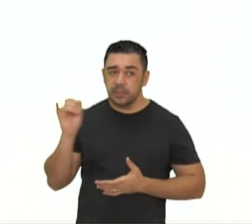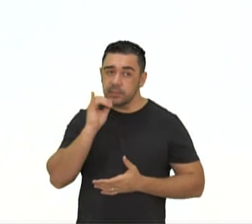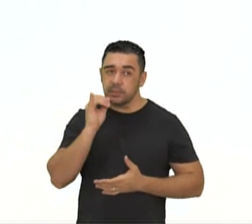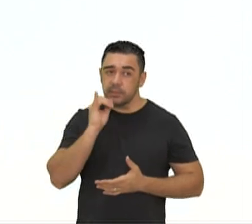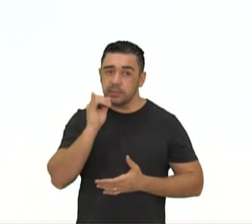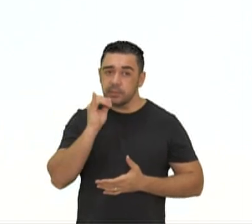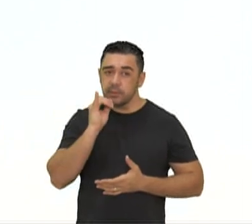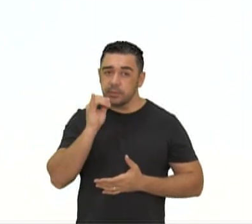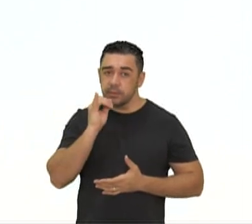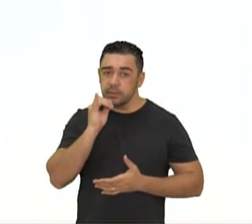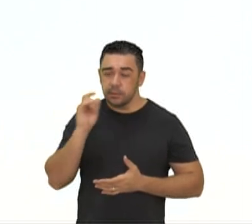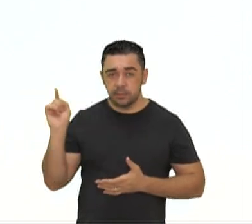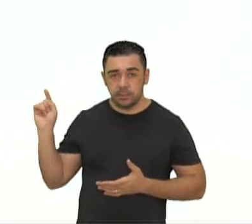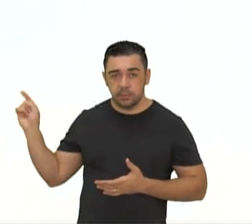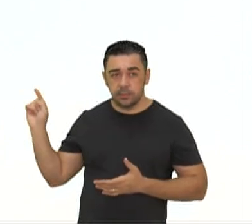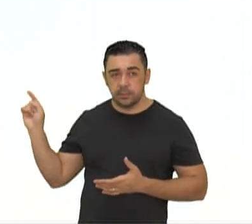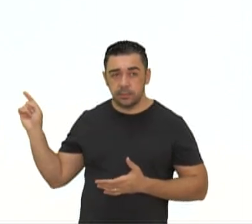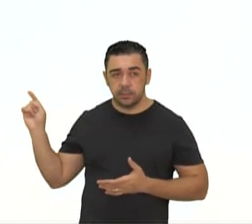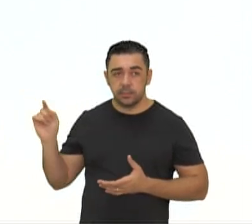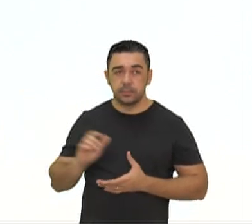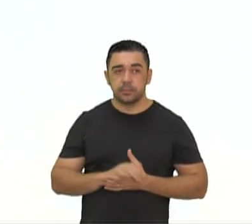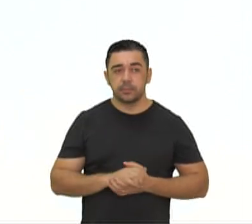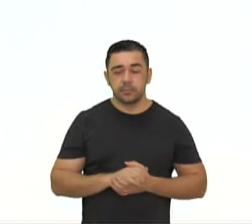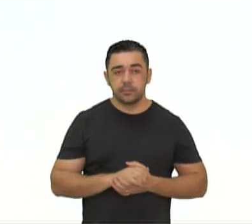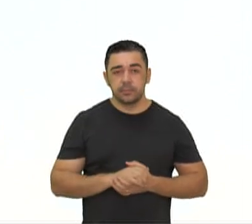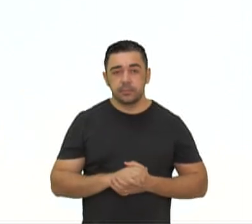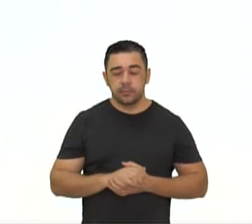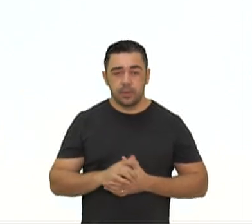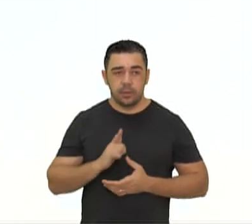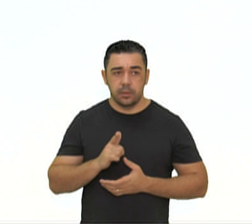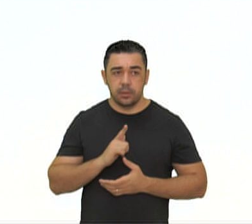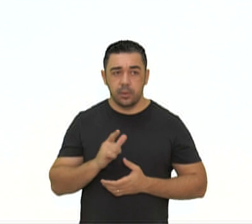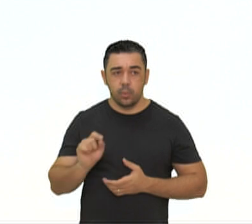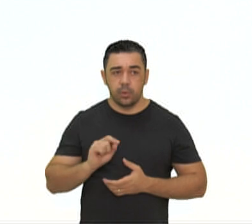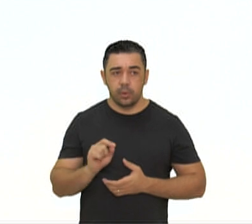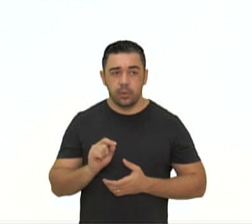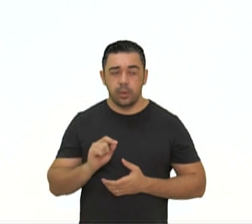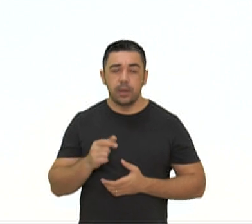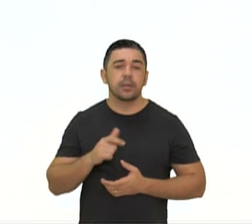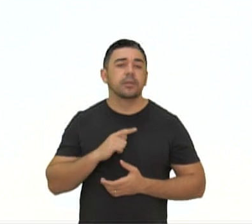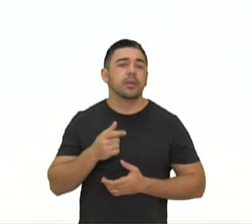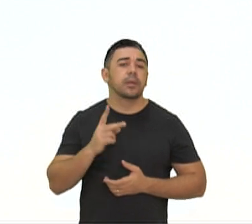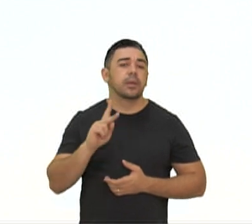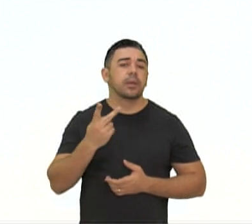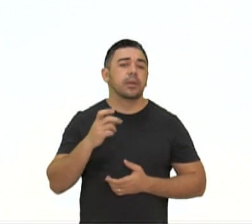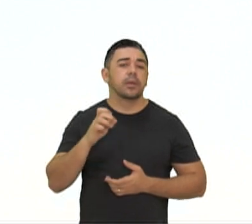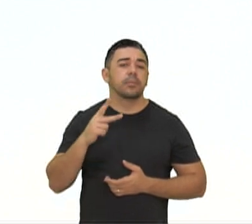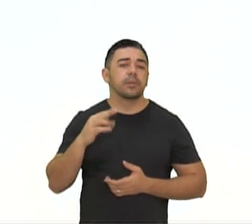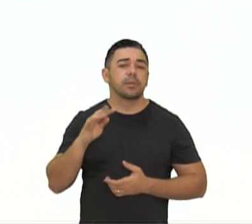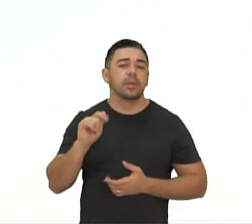Ó, aliás, um exemplo. No heptágono, quantas diagonais eu tenho?